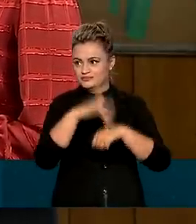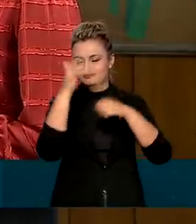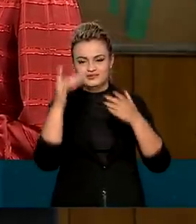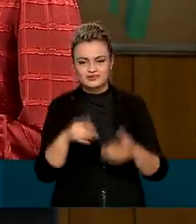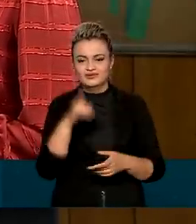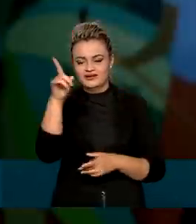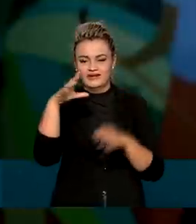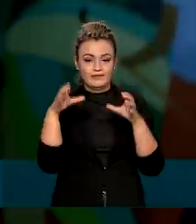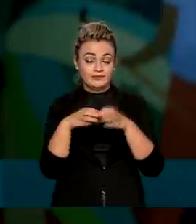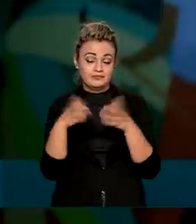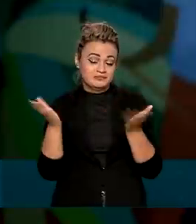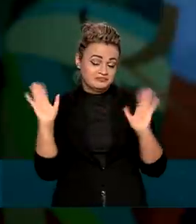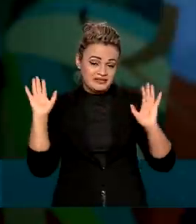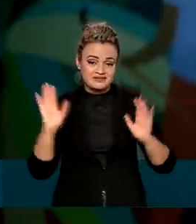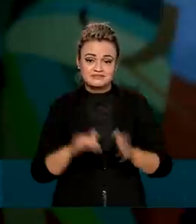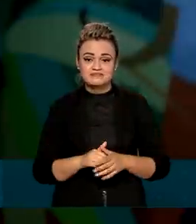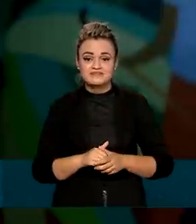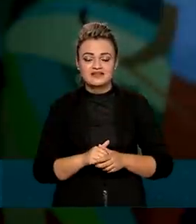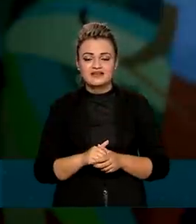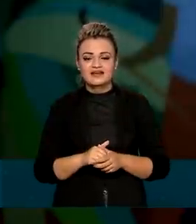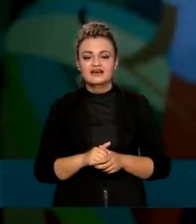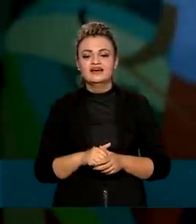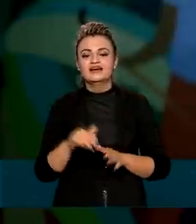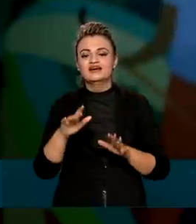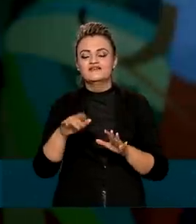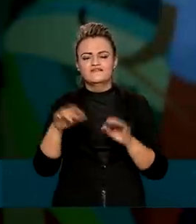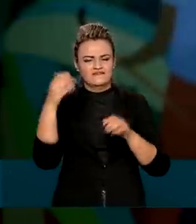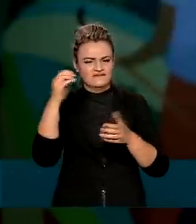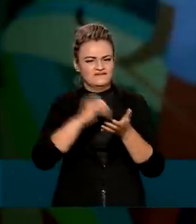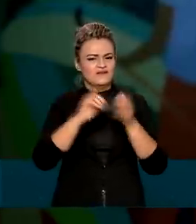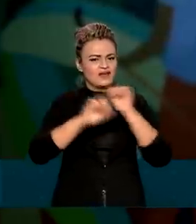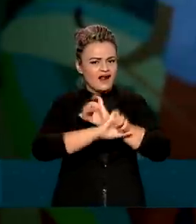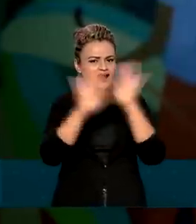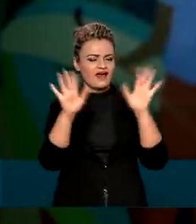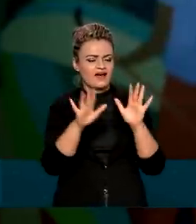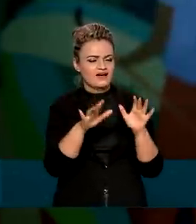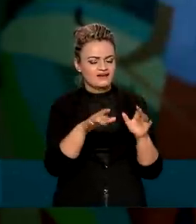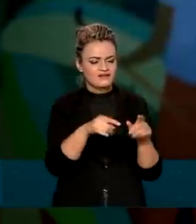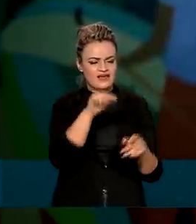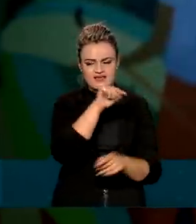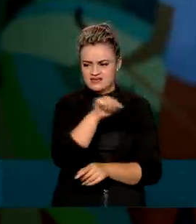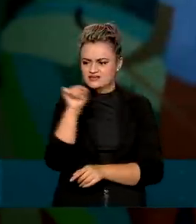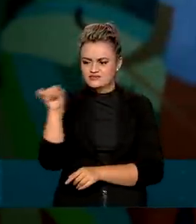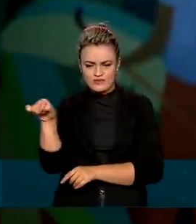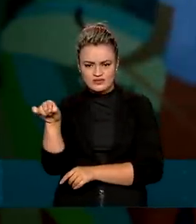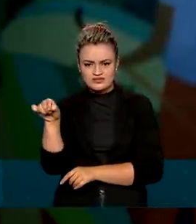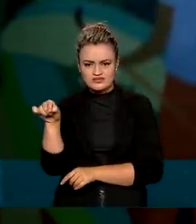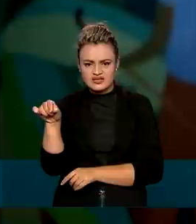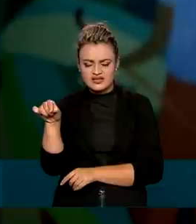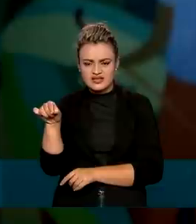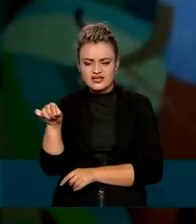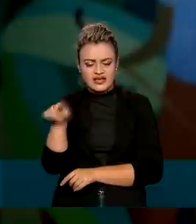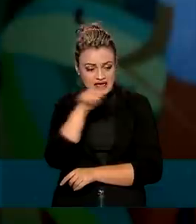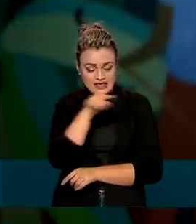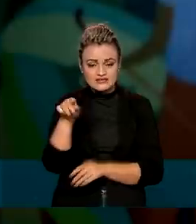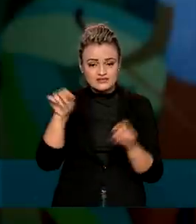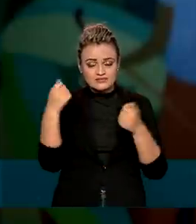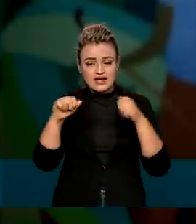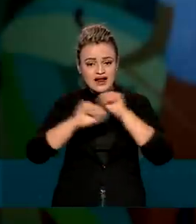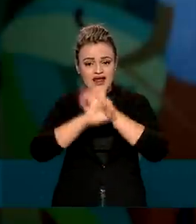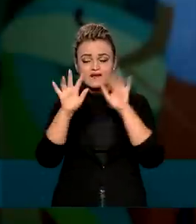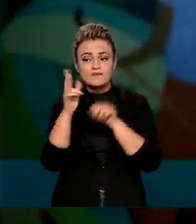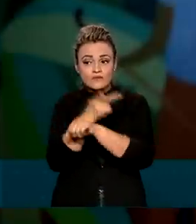no Parlamento que falta mais transparência para esses órgãos é para buscar